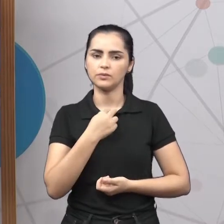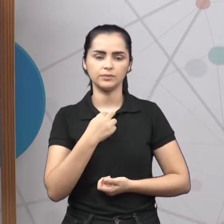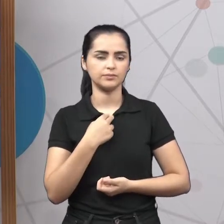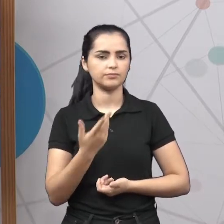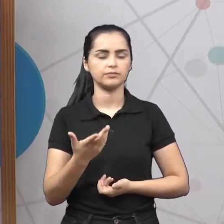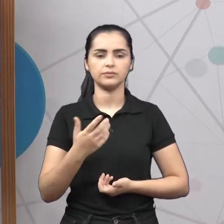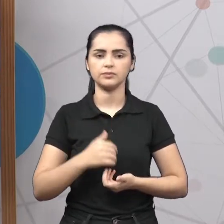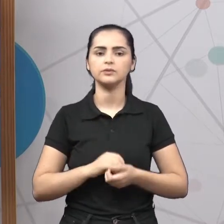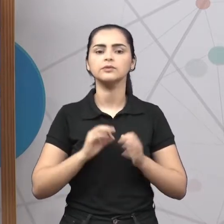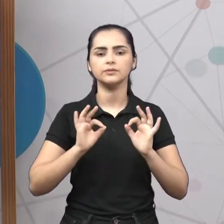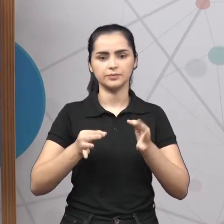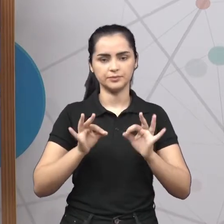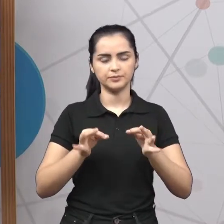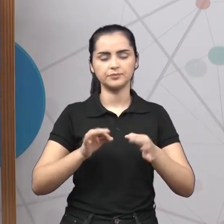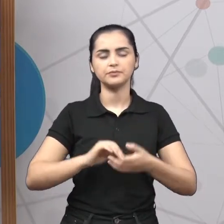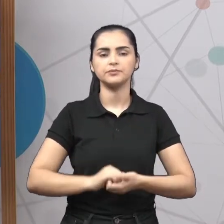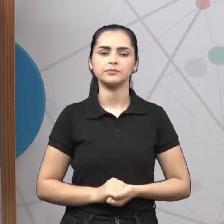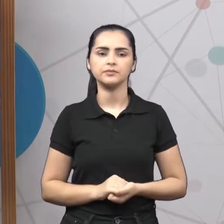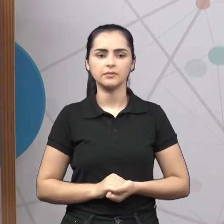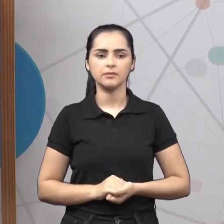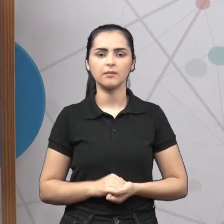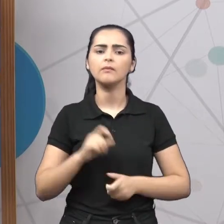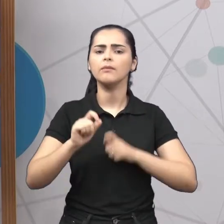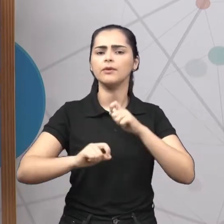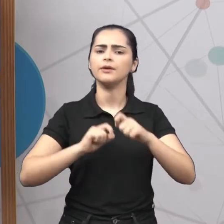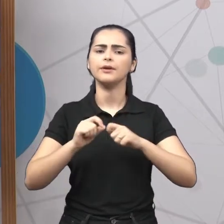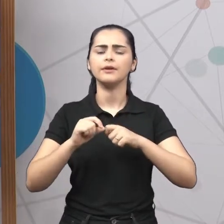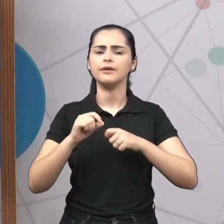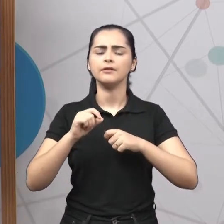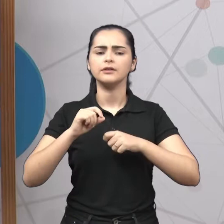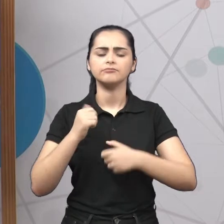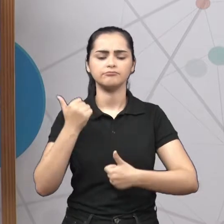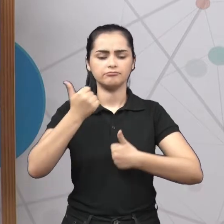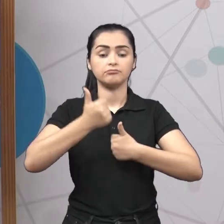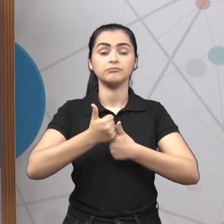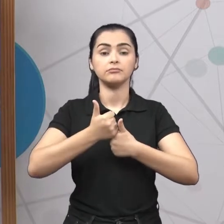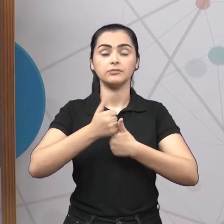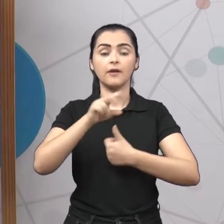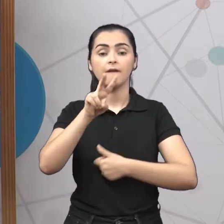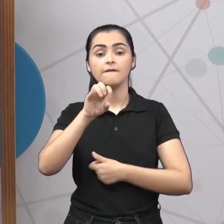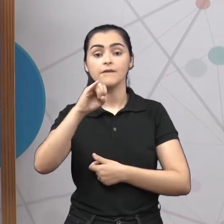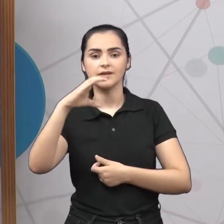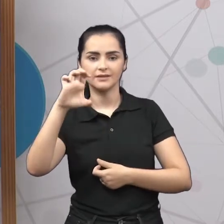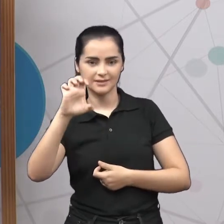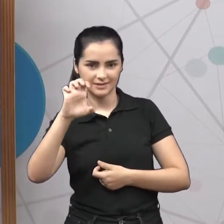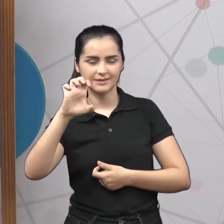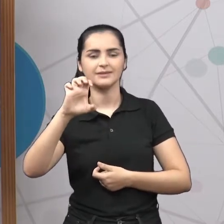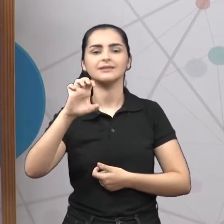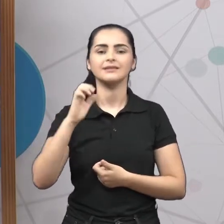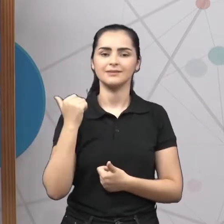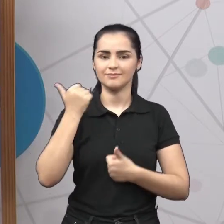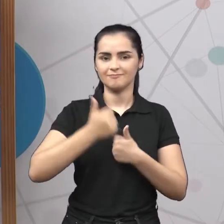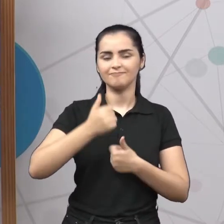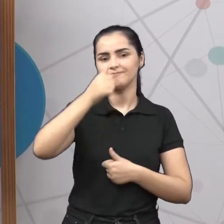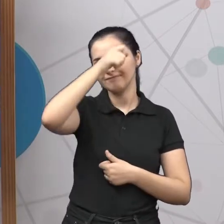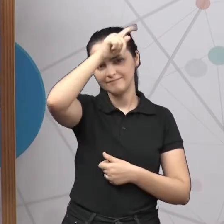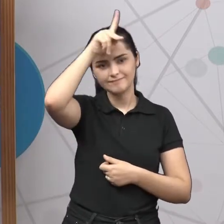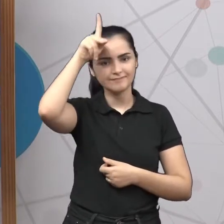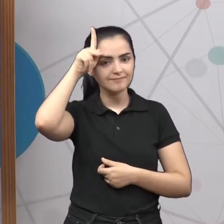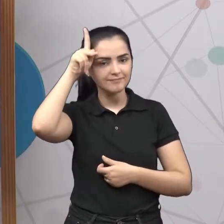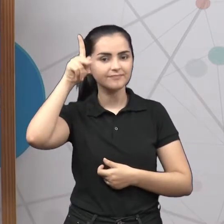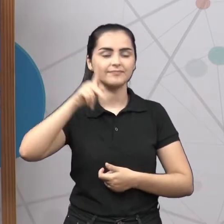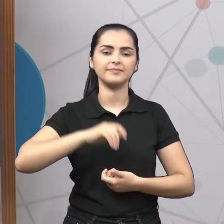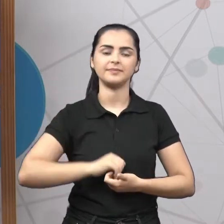está. Tudo certo até aí? Então quem vai assumir na falta da prefeita? O